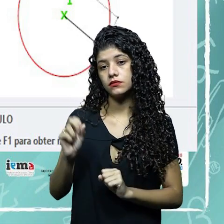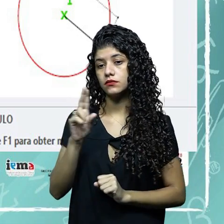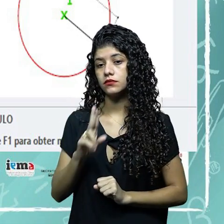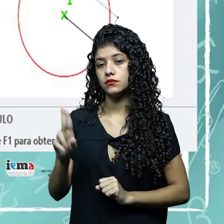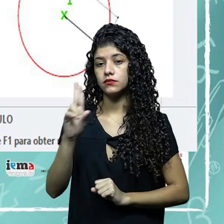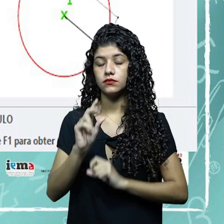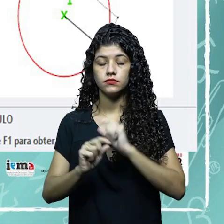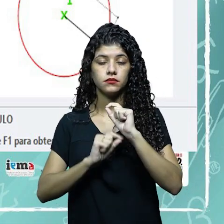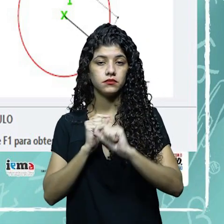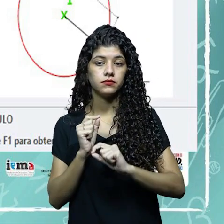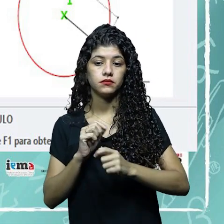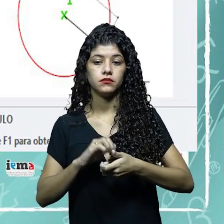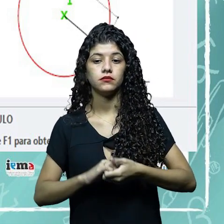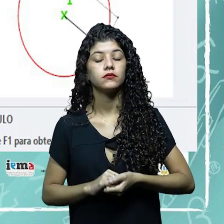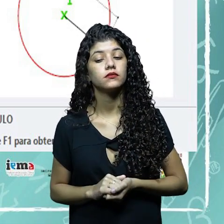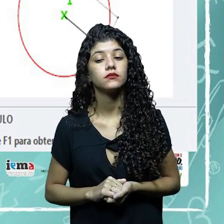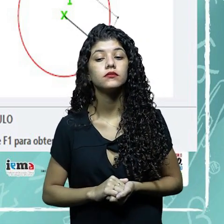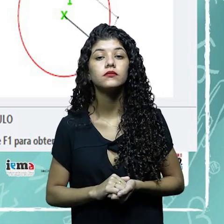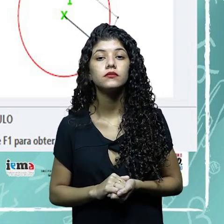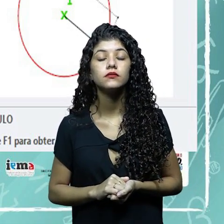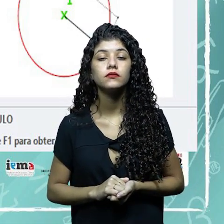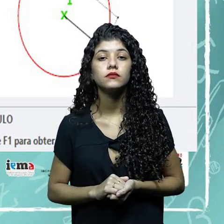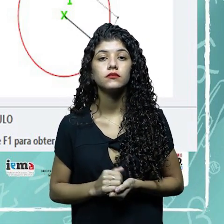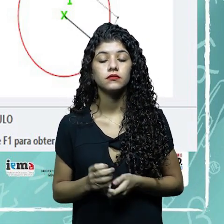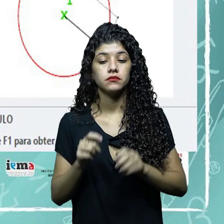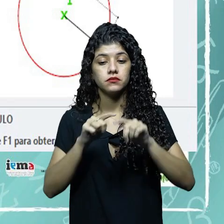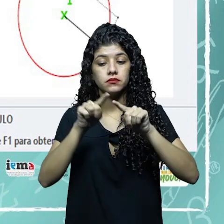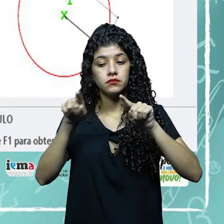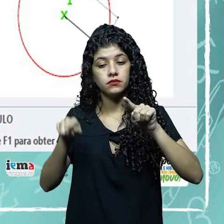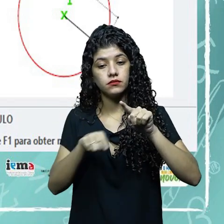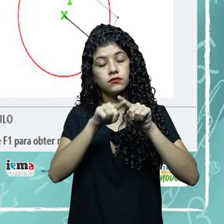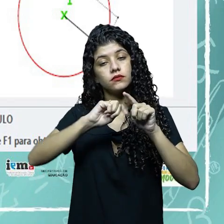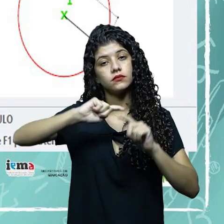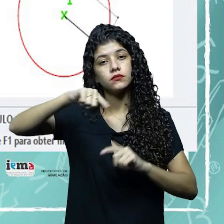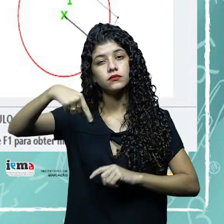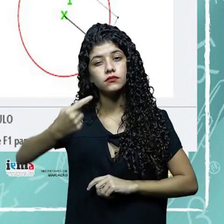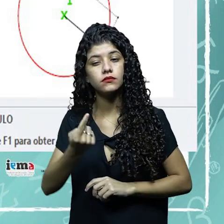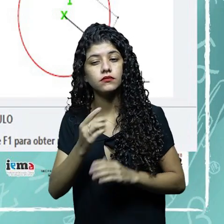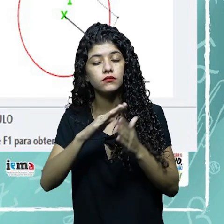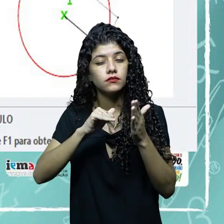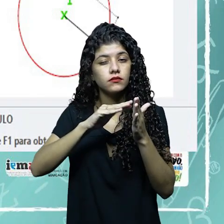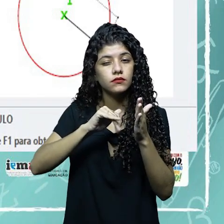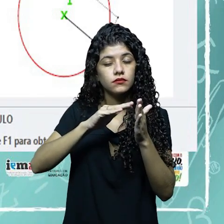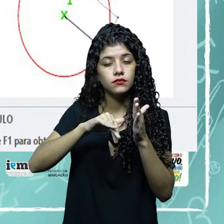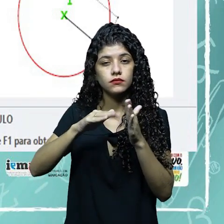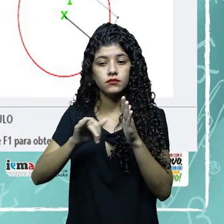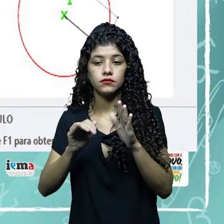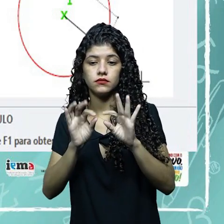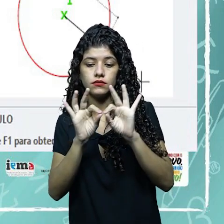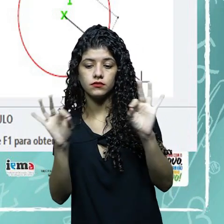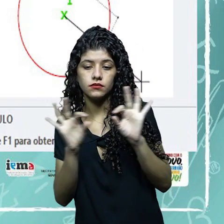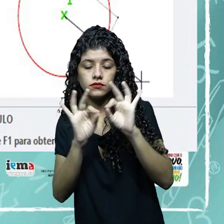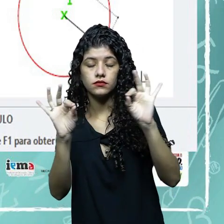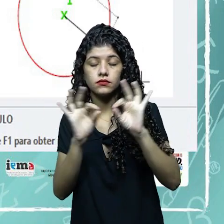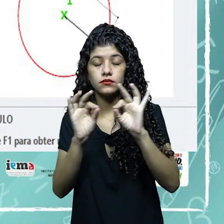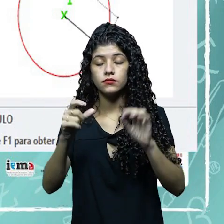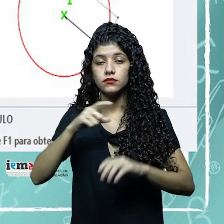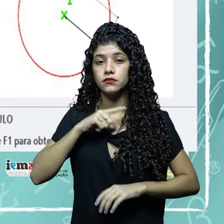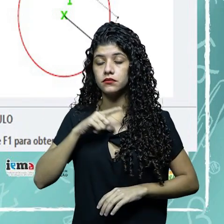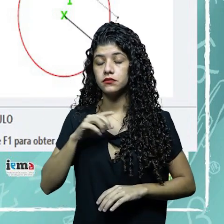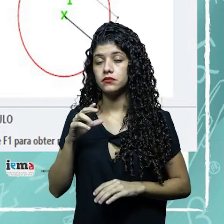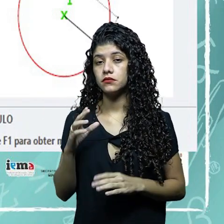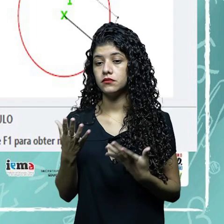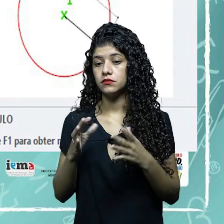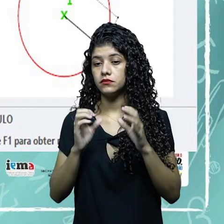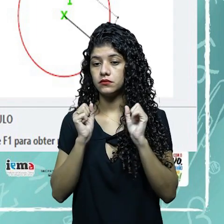um círculo, tá? Se eu quisesse, começava pelo círculo, depois eu tiraria o excesso de linhas do círculo, mas como eu tenho a